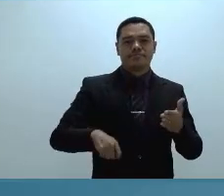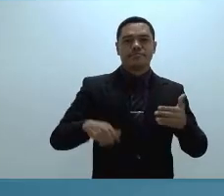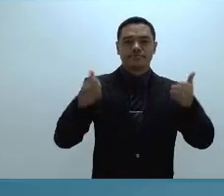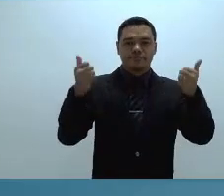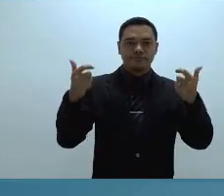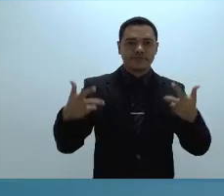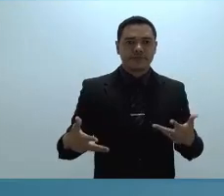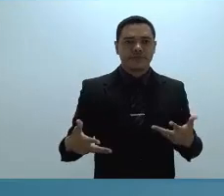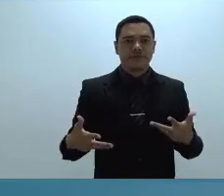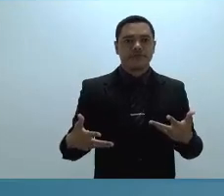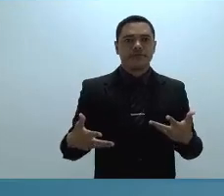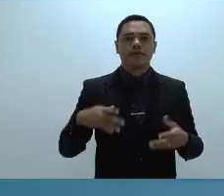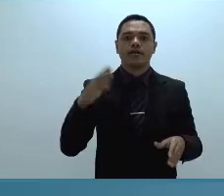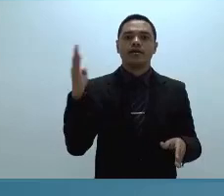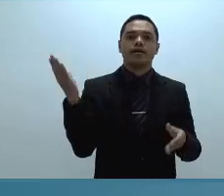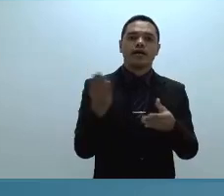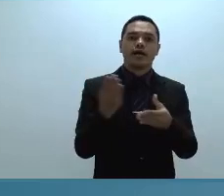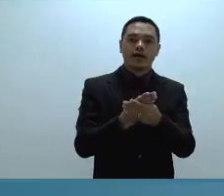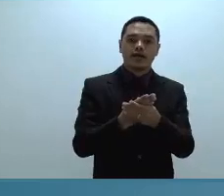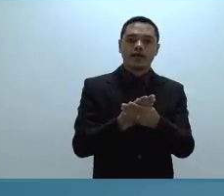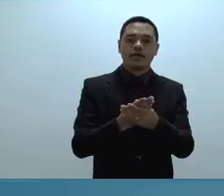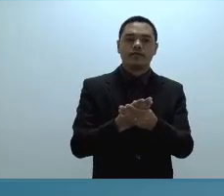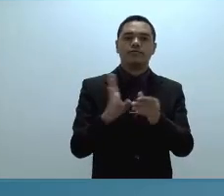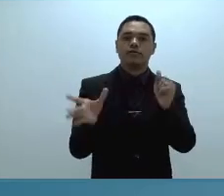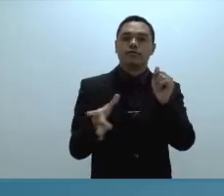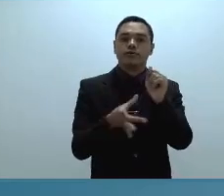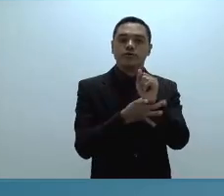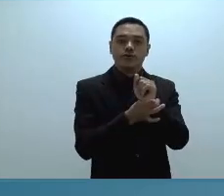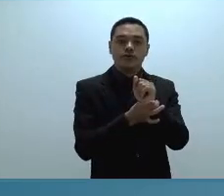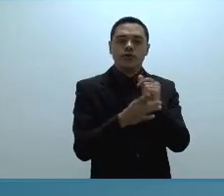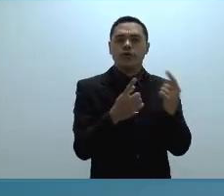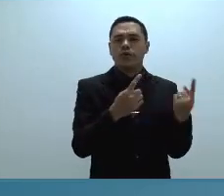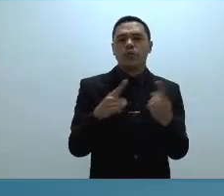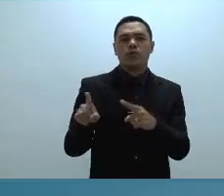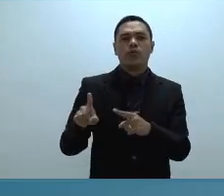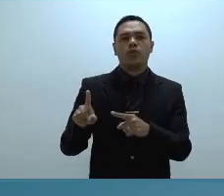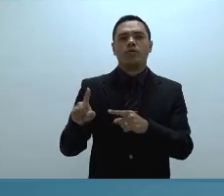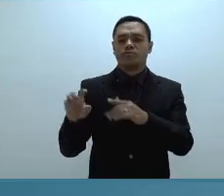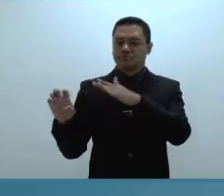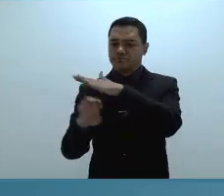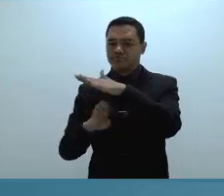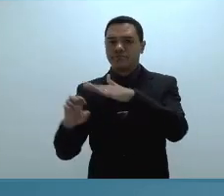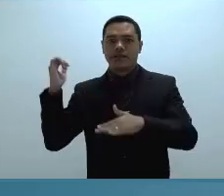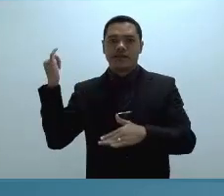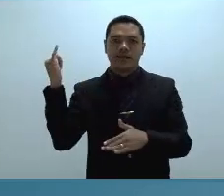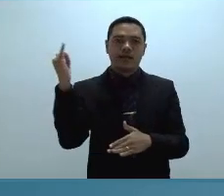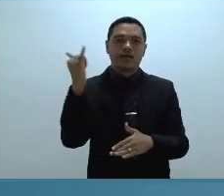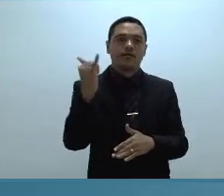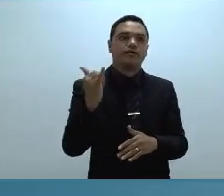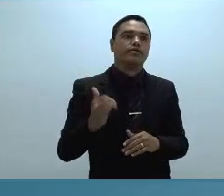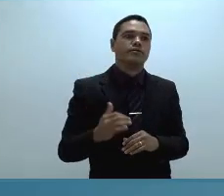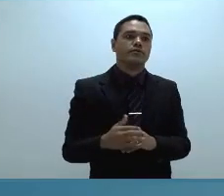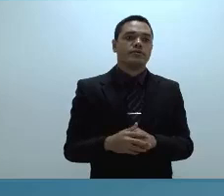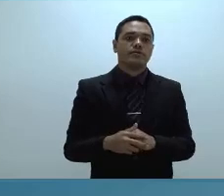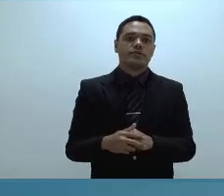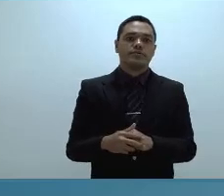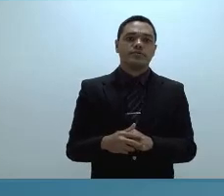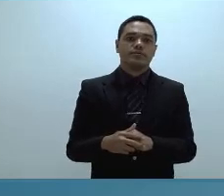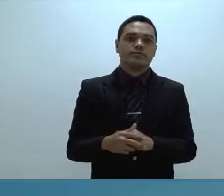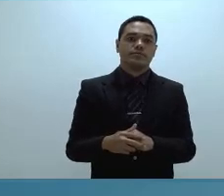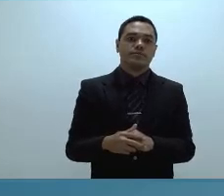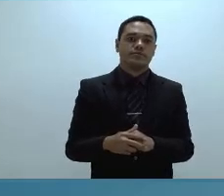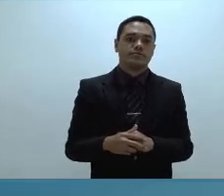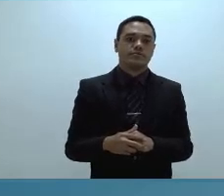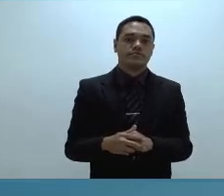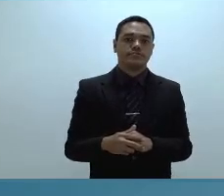autos de ação regressiva da seguradora contra a concessionária de energia elétrica, haja visto que esse subrogado nos direitos dos